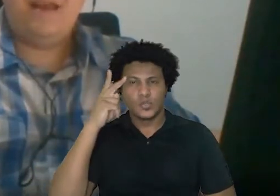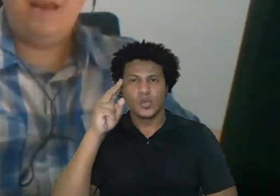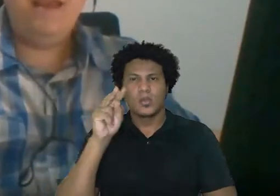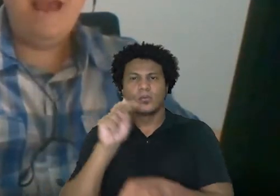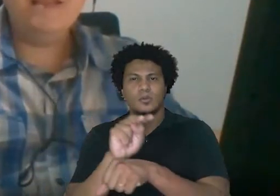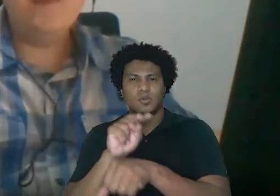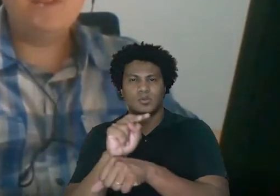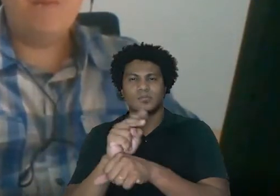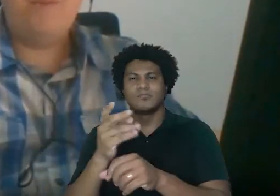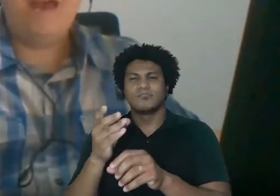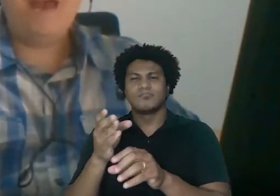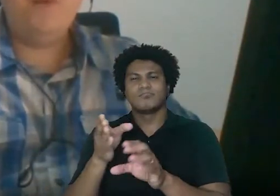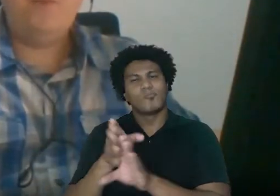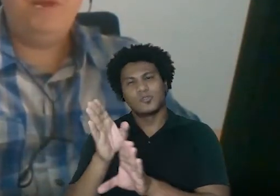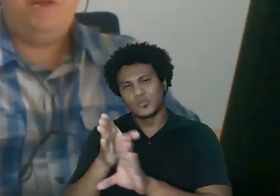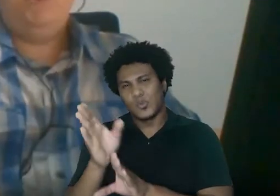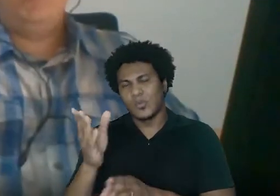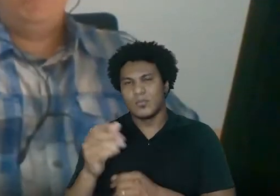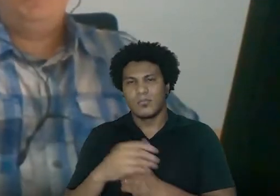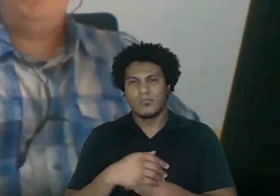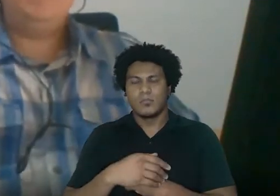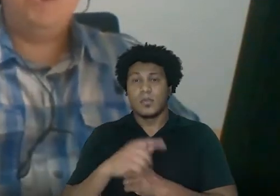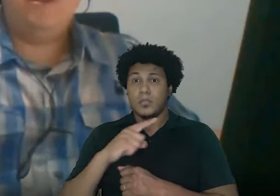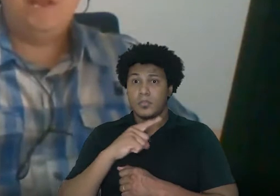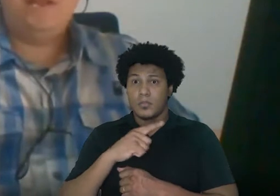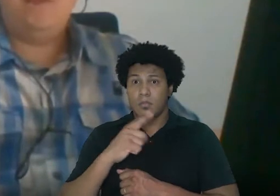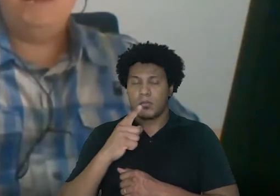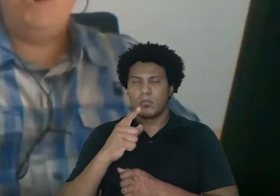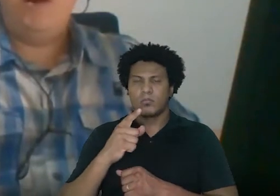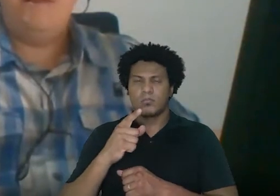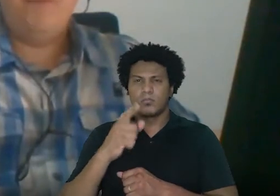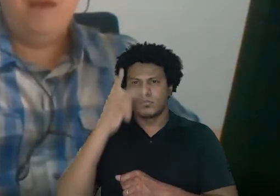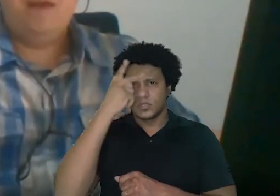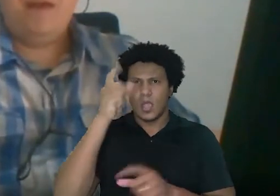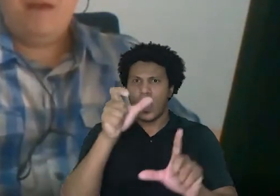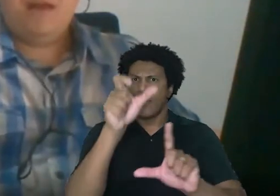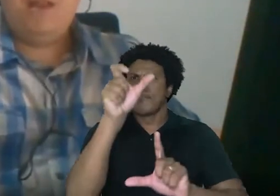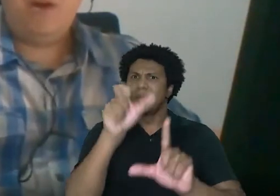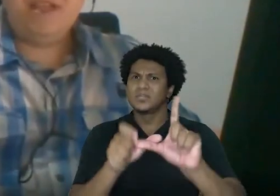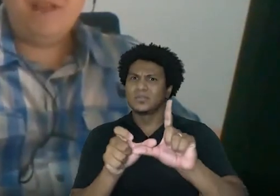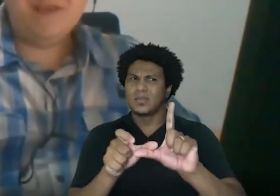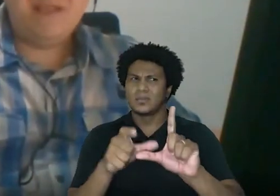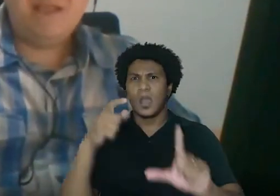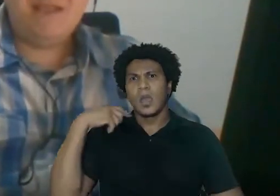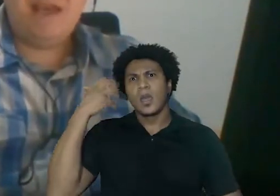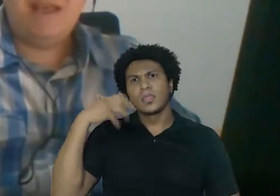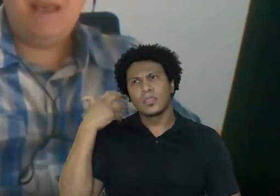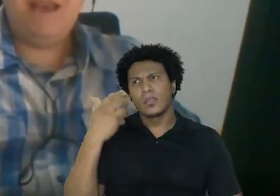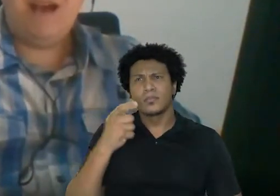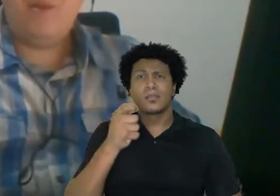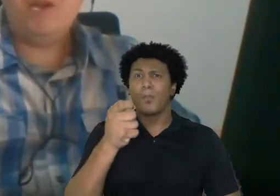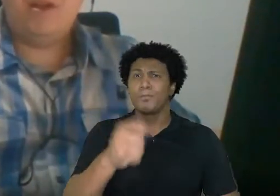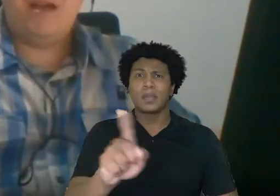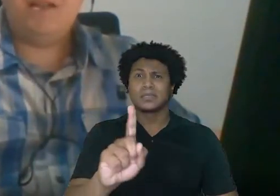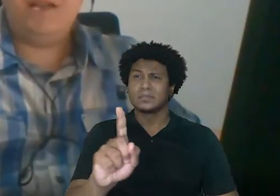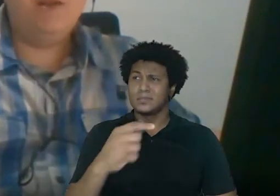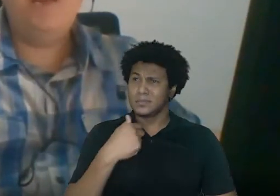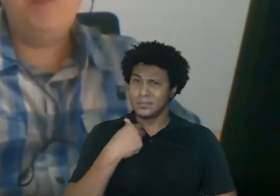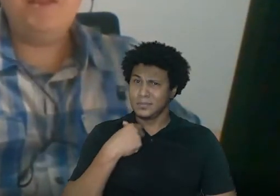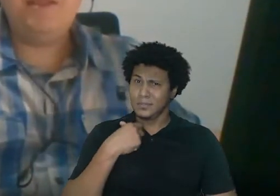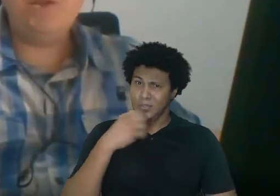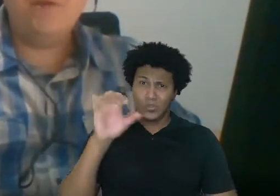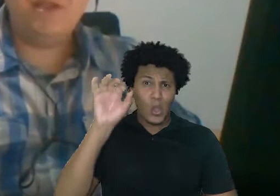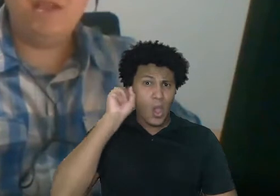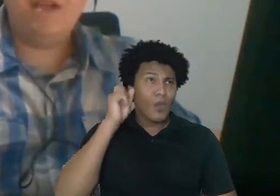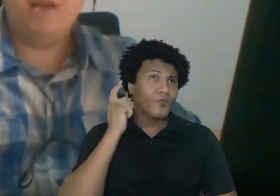E eles vão saber, e o consultor de audiodescrição vai dizer, olha, Não adianta você dizer que a personagem.